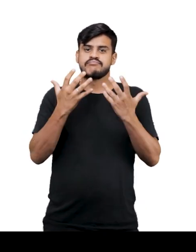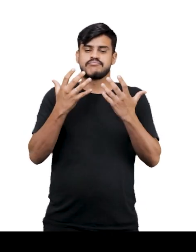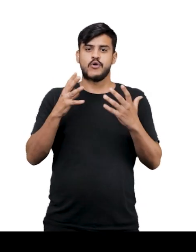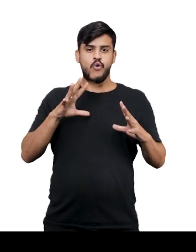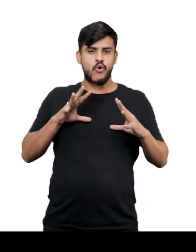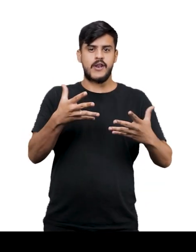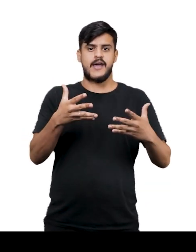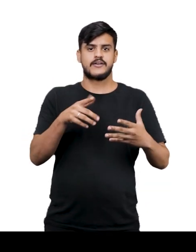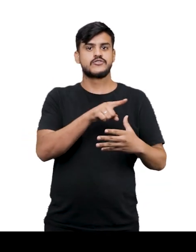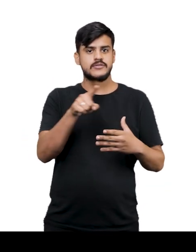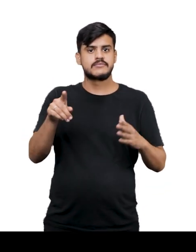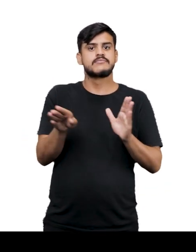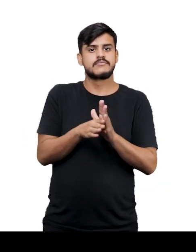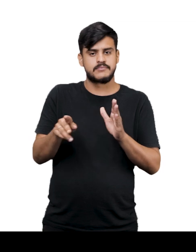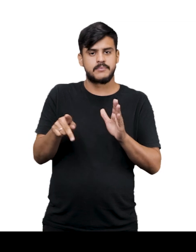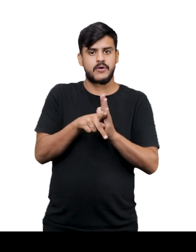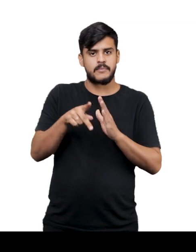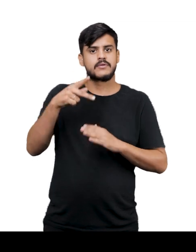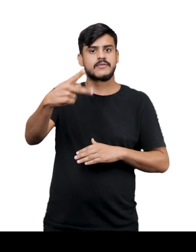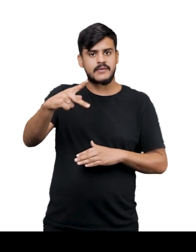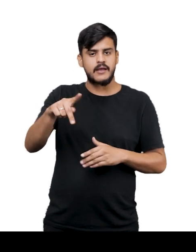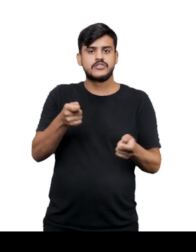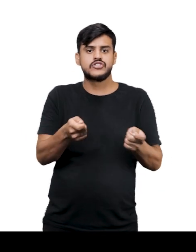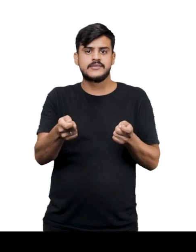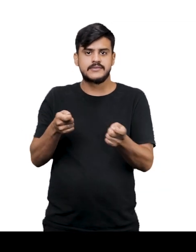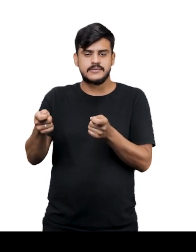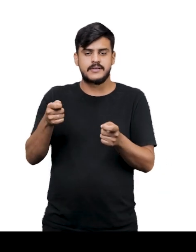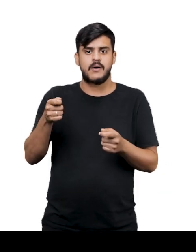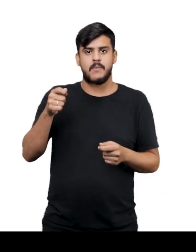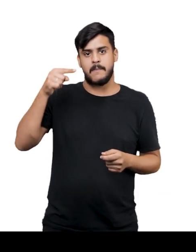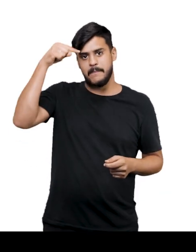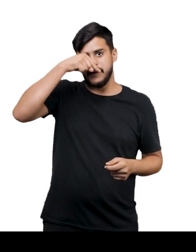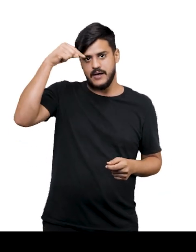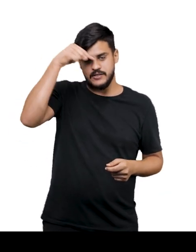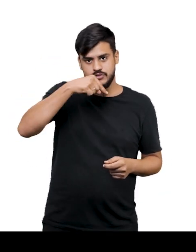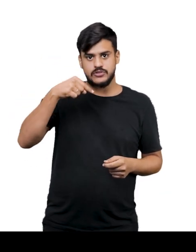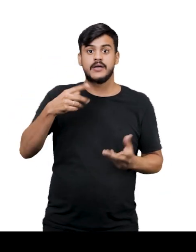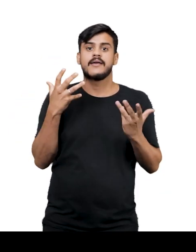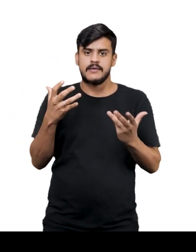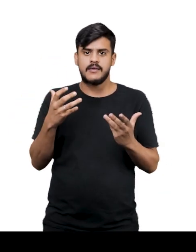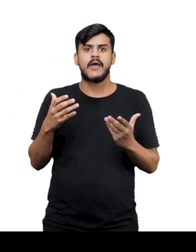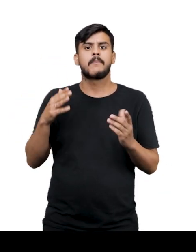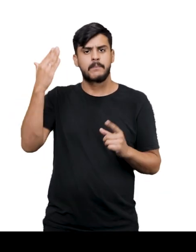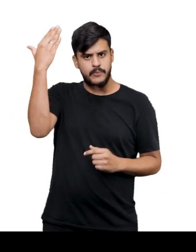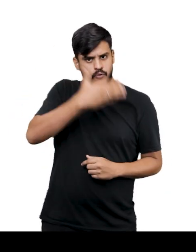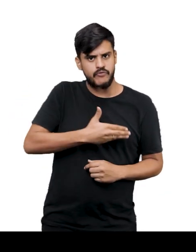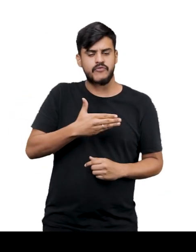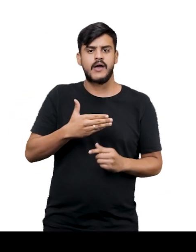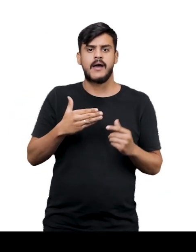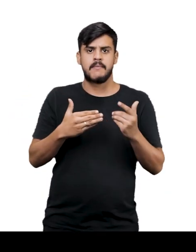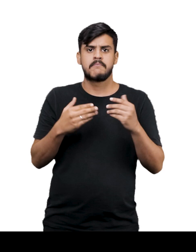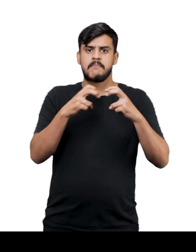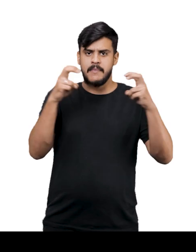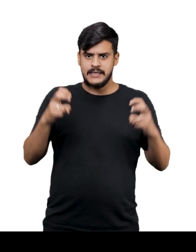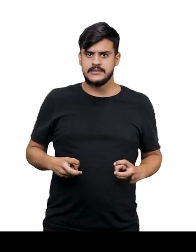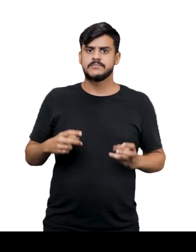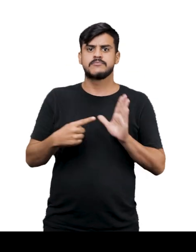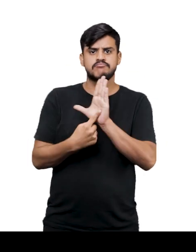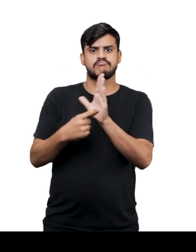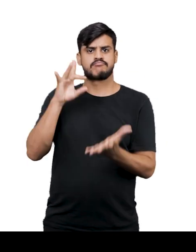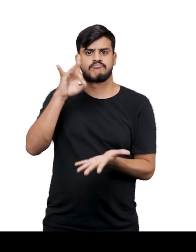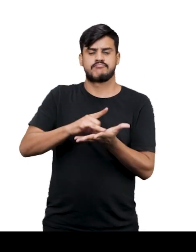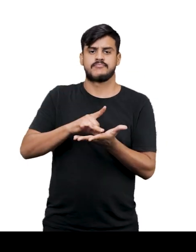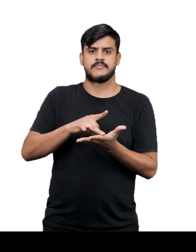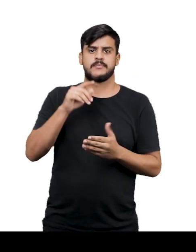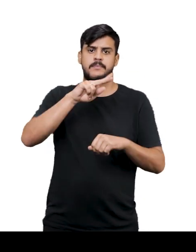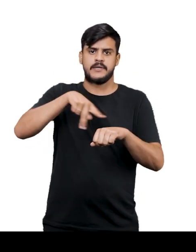a ousadia que caracterizaram a gestão de Bardi e Chateaubriand, dispostos a legitimar a coleção do MASP no exterior.